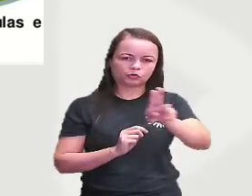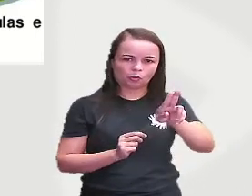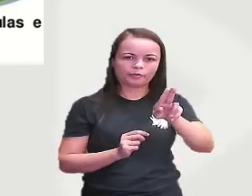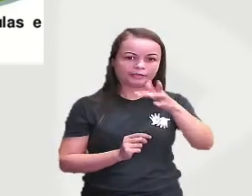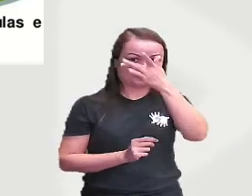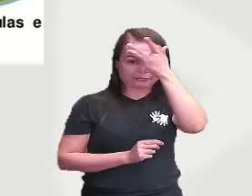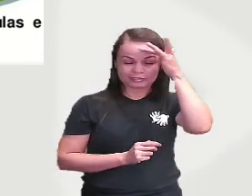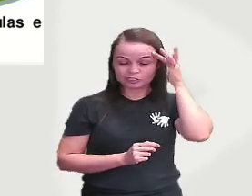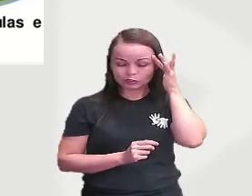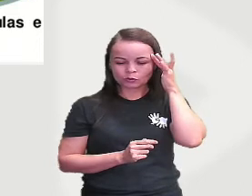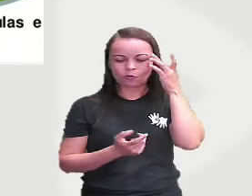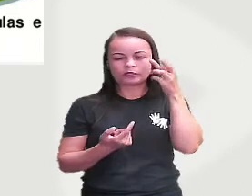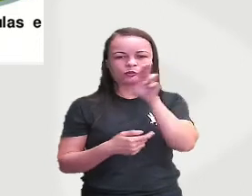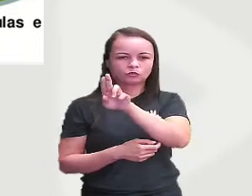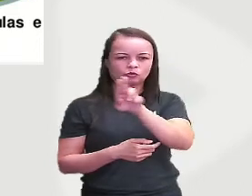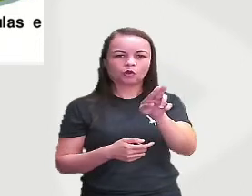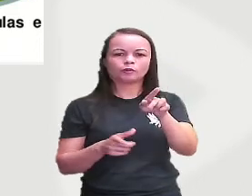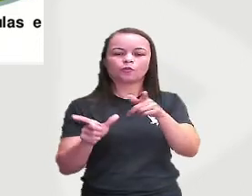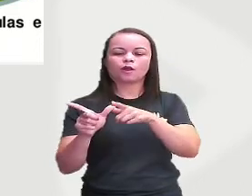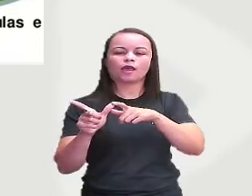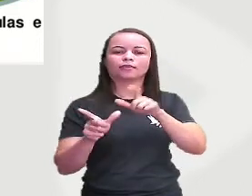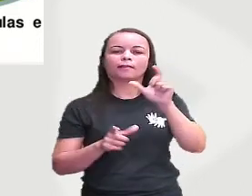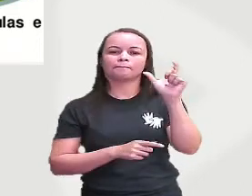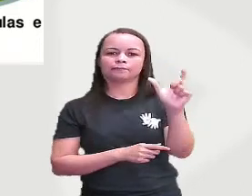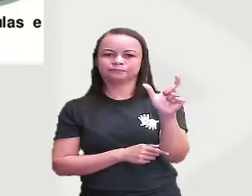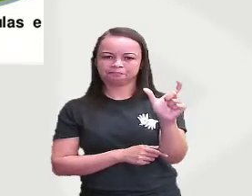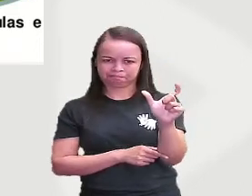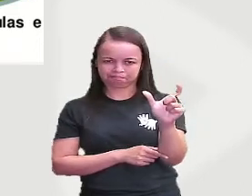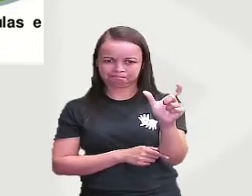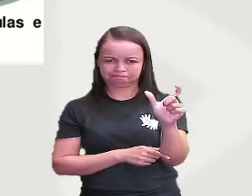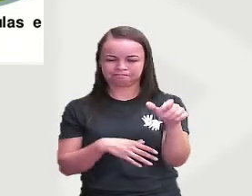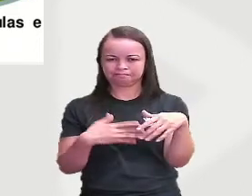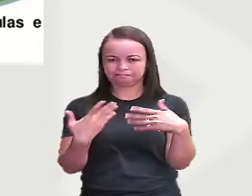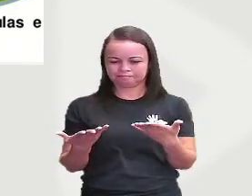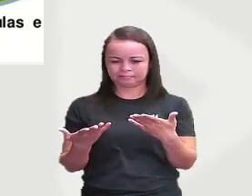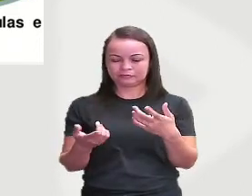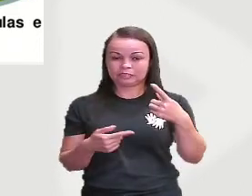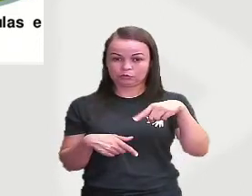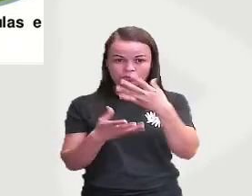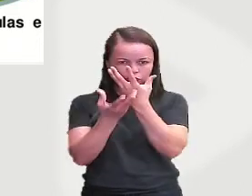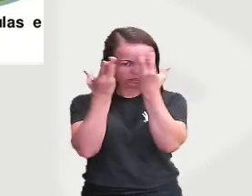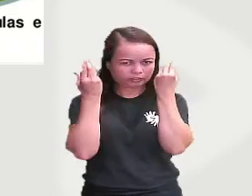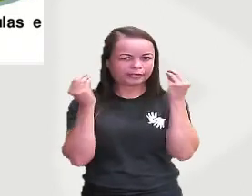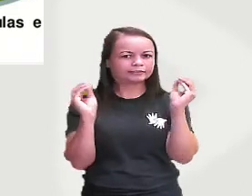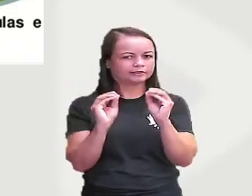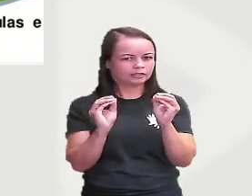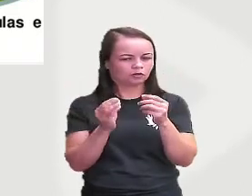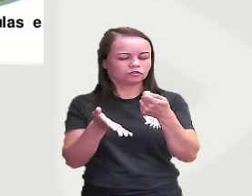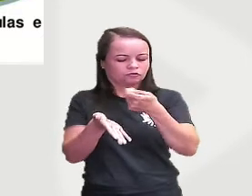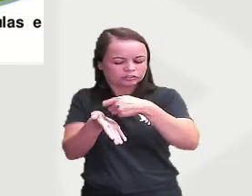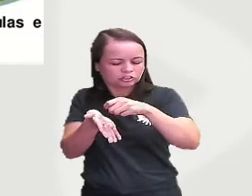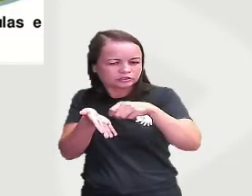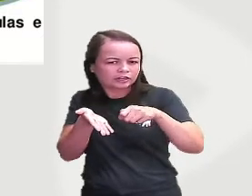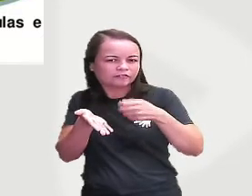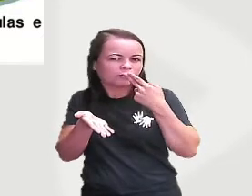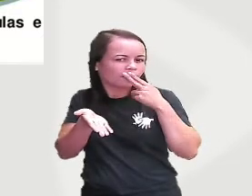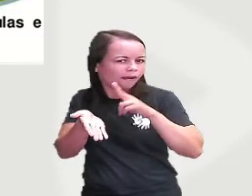letra maiúscula, tá bom? Não esquece disso quando for fazer uma cartinha